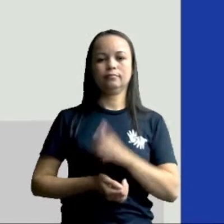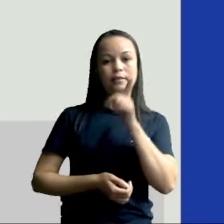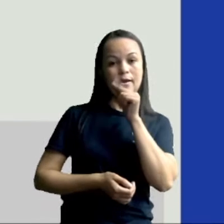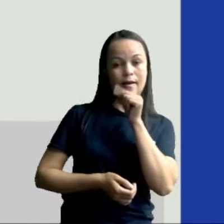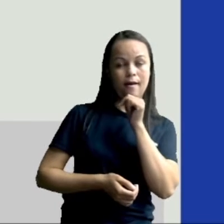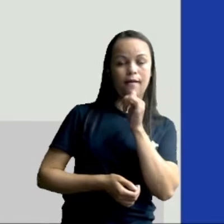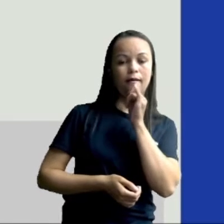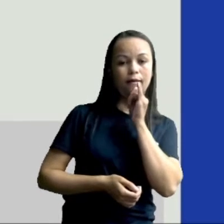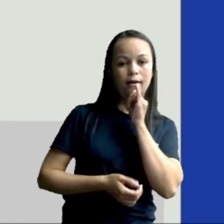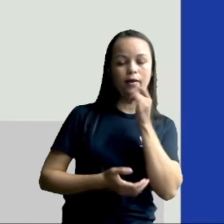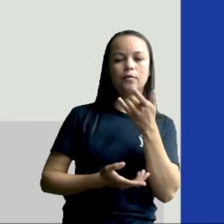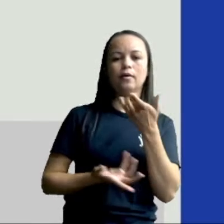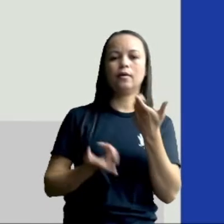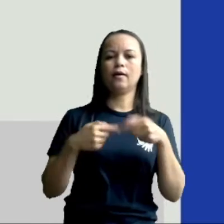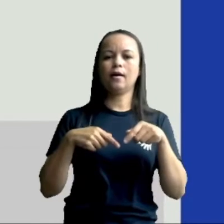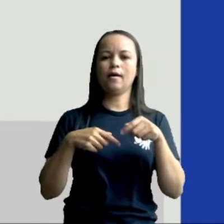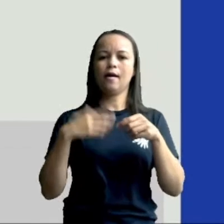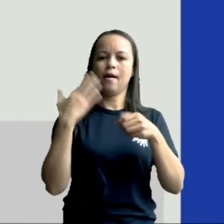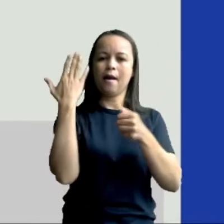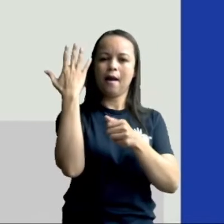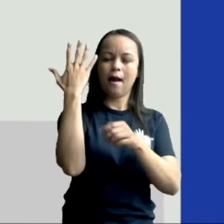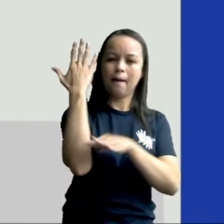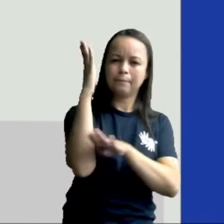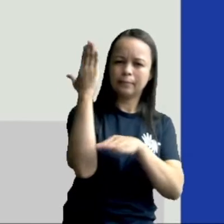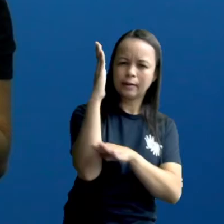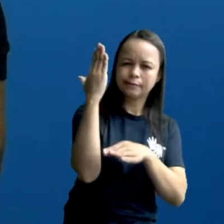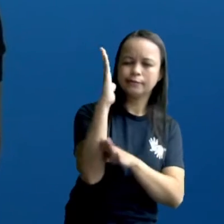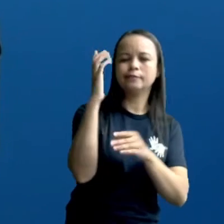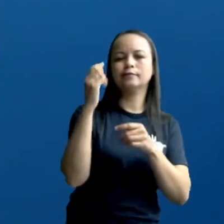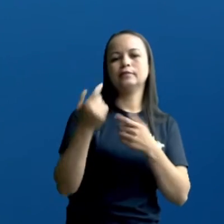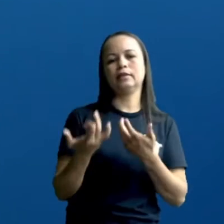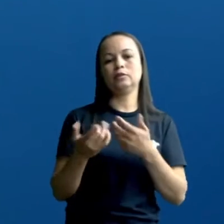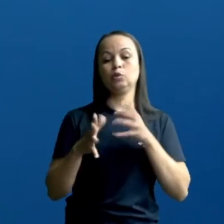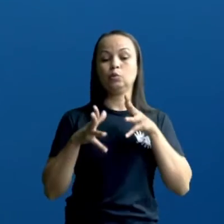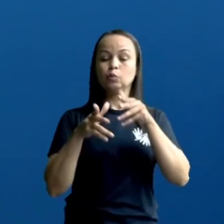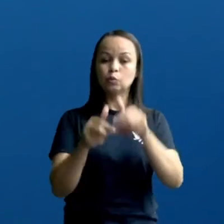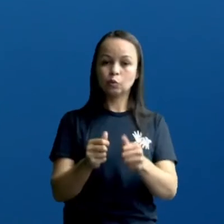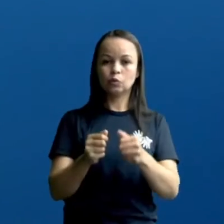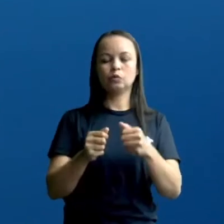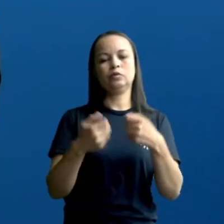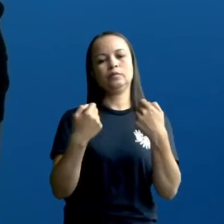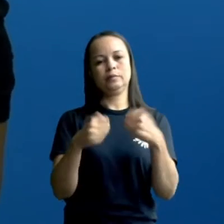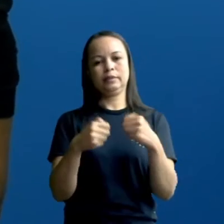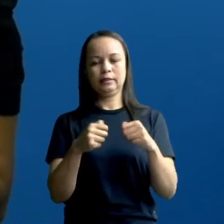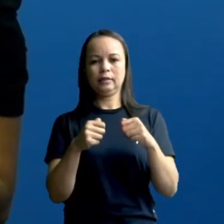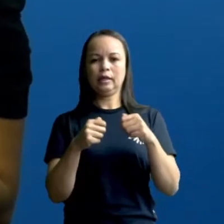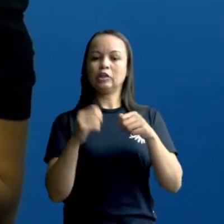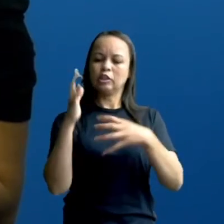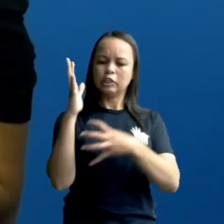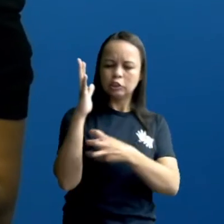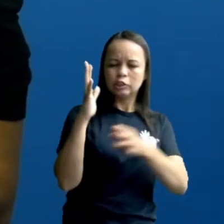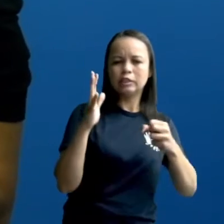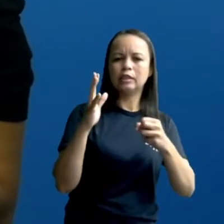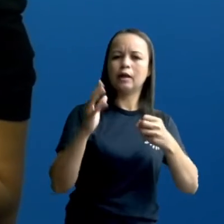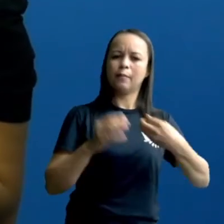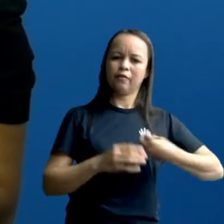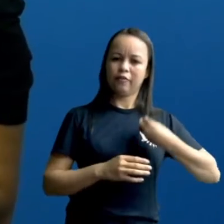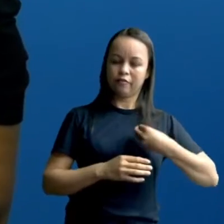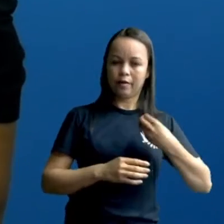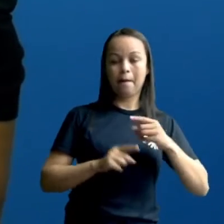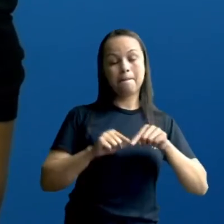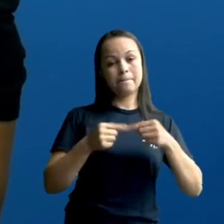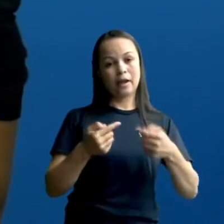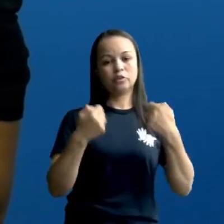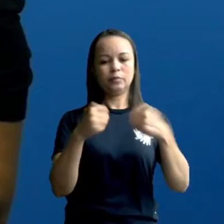água, por exemplo, a madeira, certo? Agora, tudo isso deve ser, a gente tira para poder sobreviver, mas tem